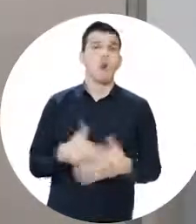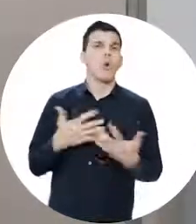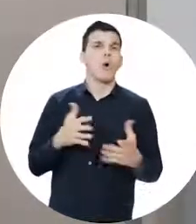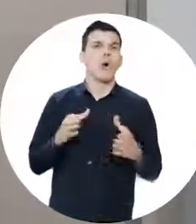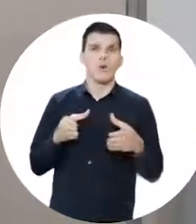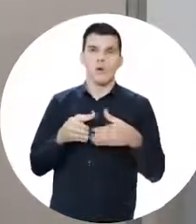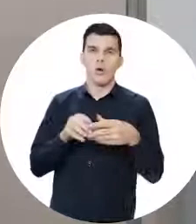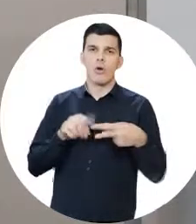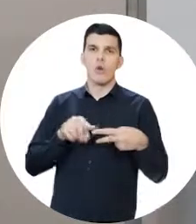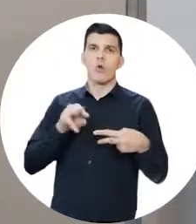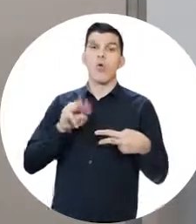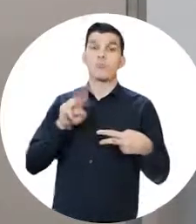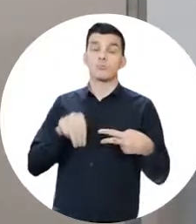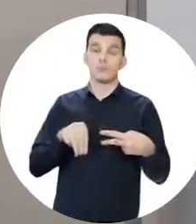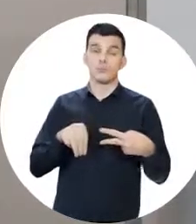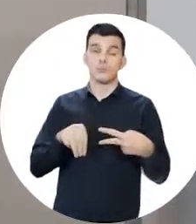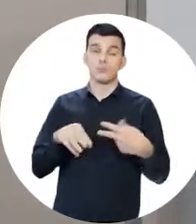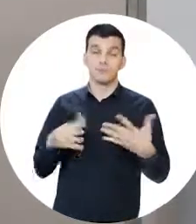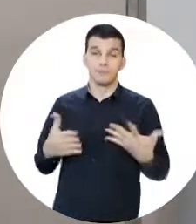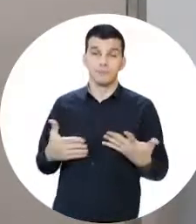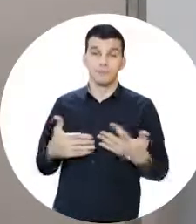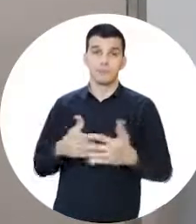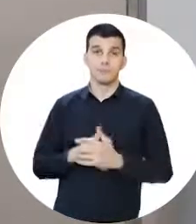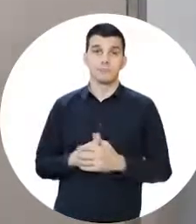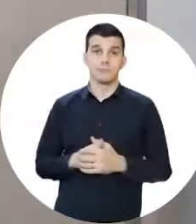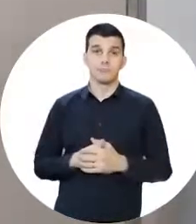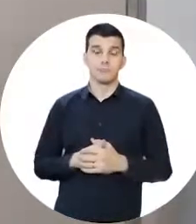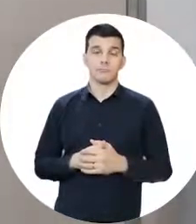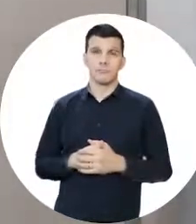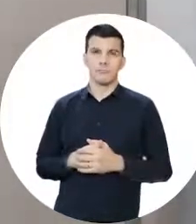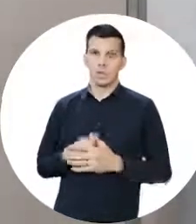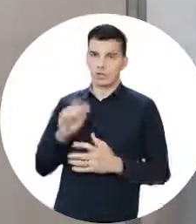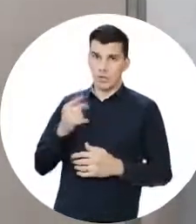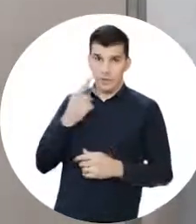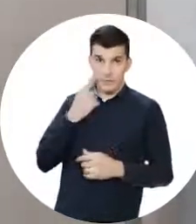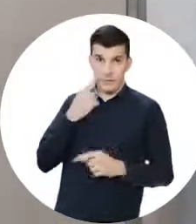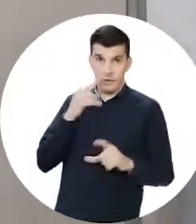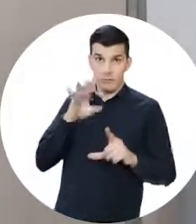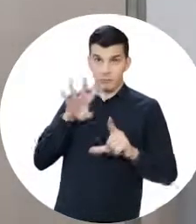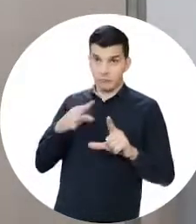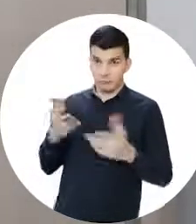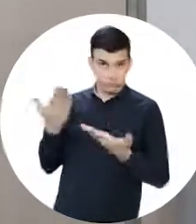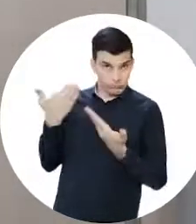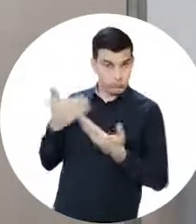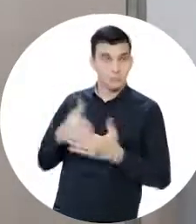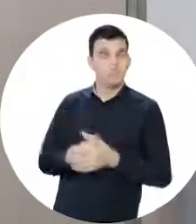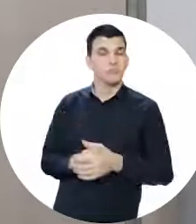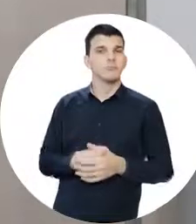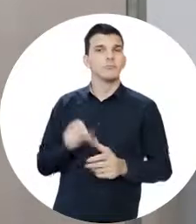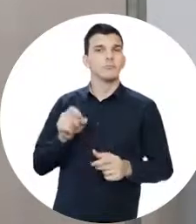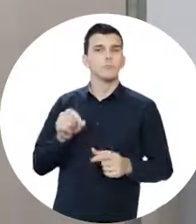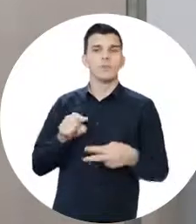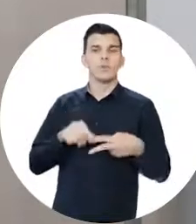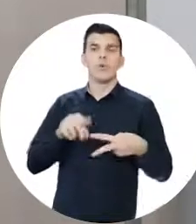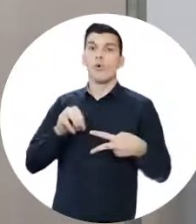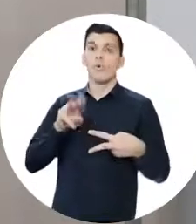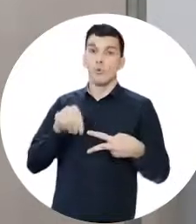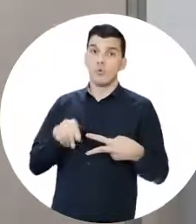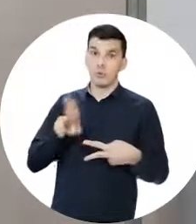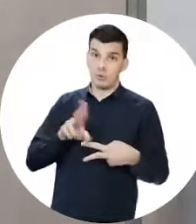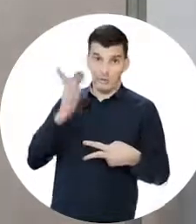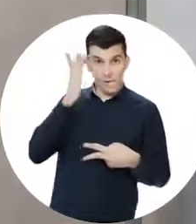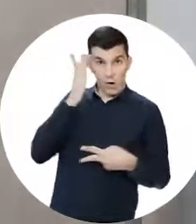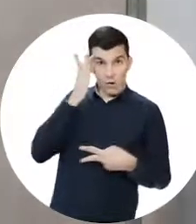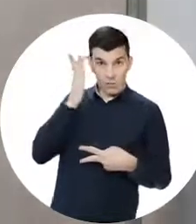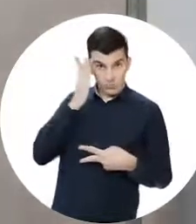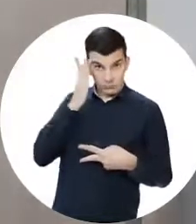concentração comum dessa solução? Não vimos no quadro anterior que a concentração comum não é massa de